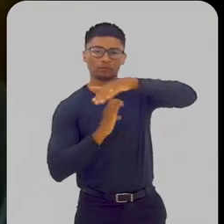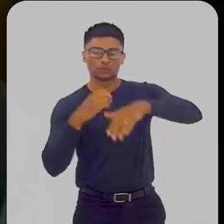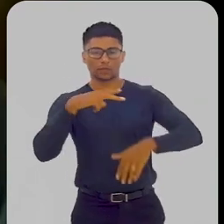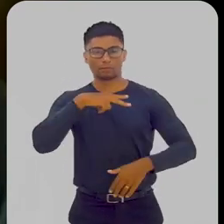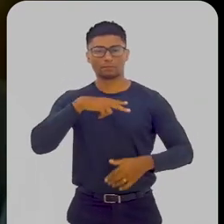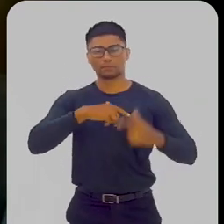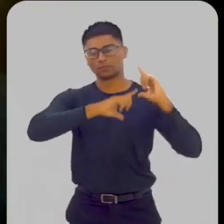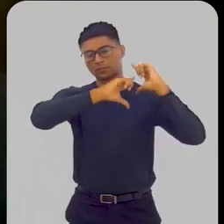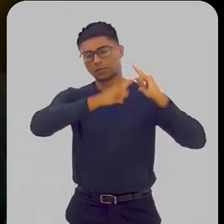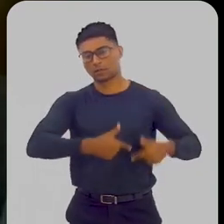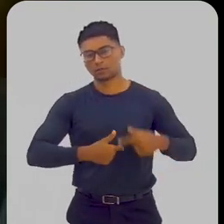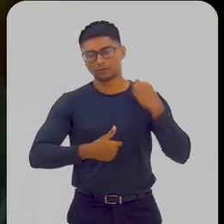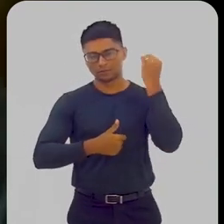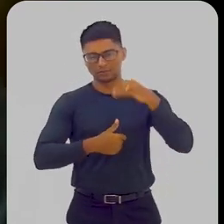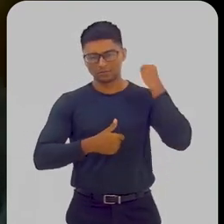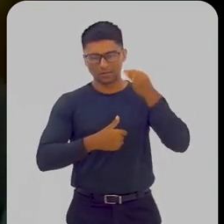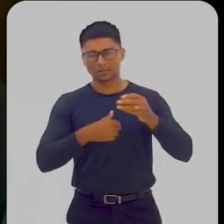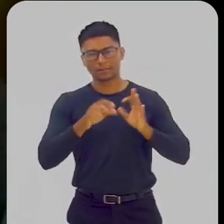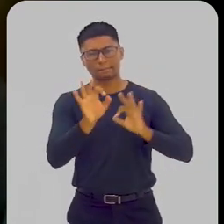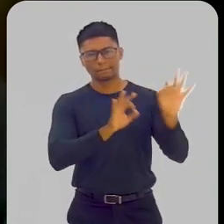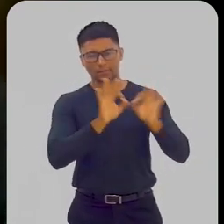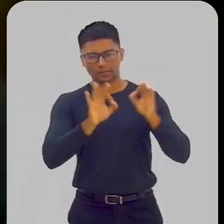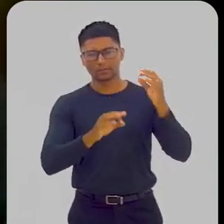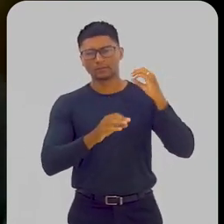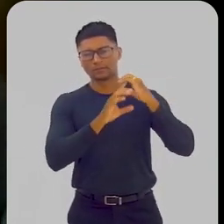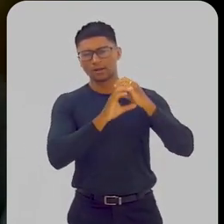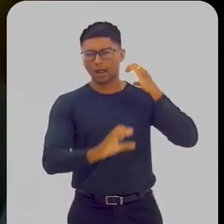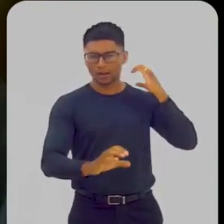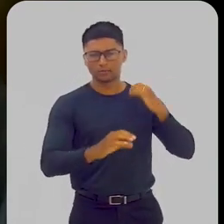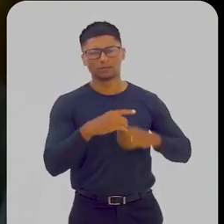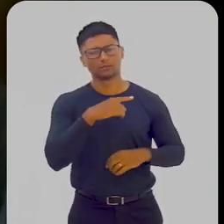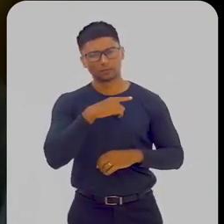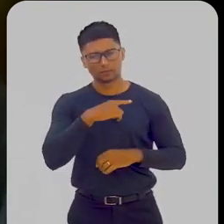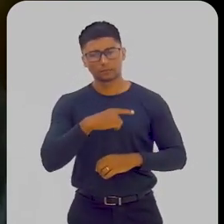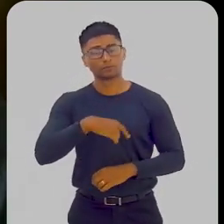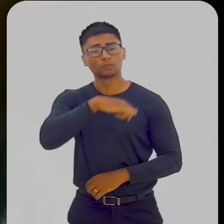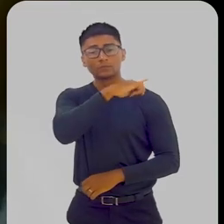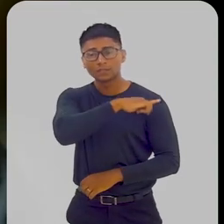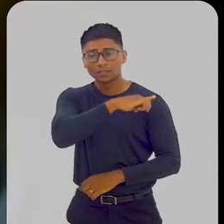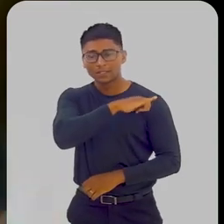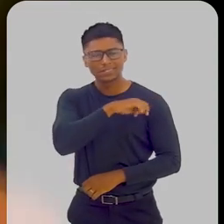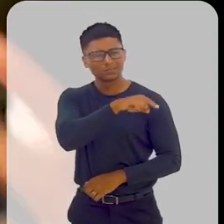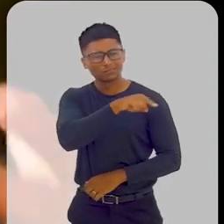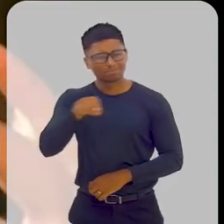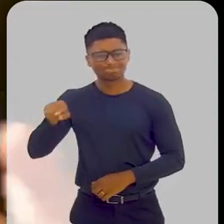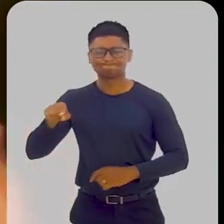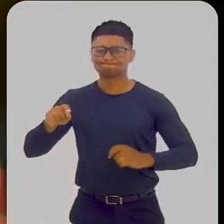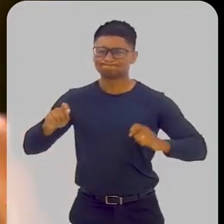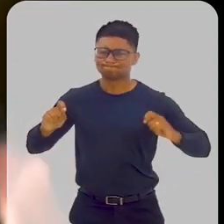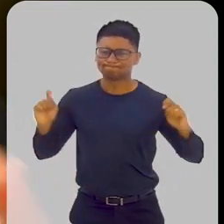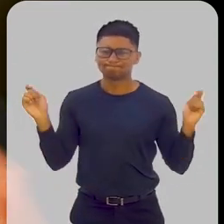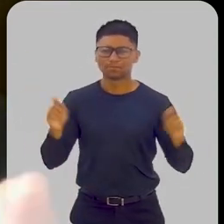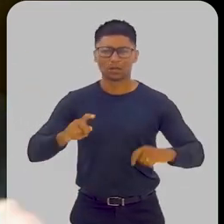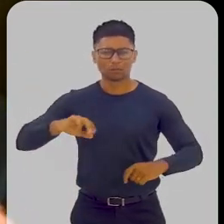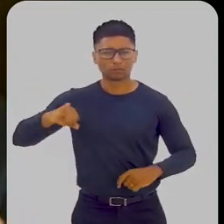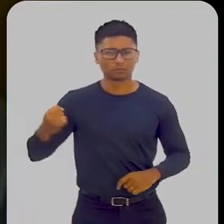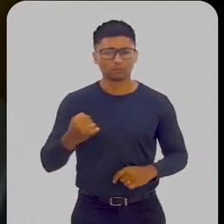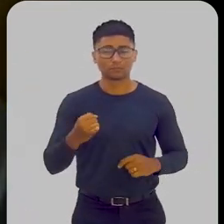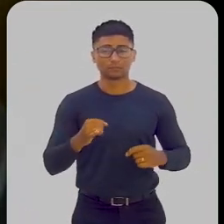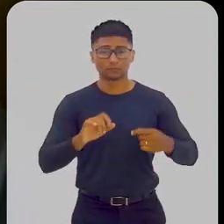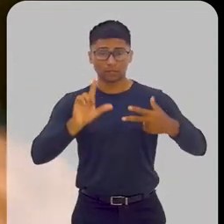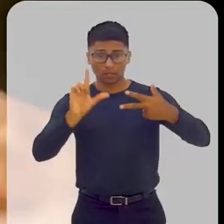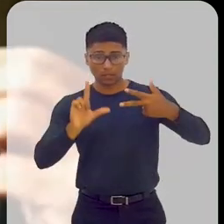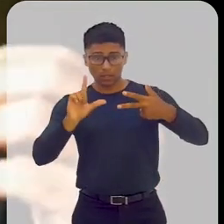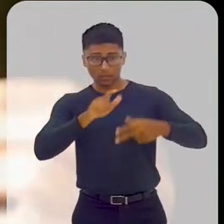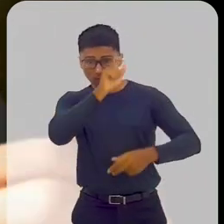importantes, empresas privadas com enorme tradição e experiência em projetos de engenharia assemelhados, ou seja, o Rio tem um potencial enorme